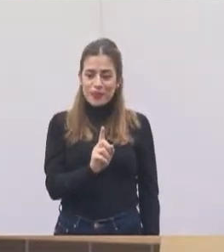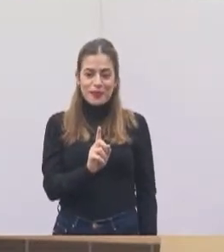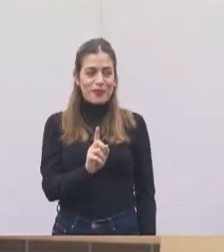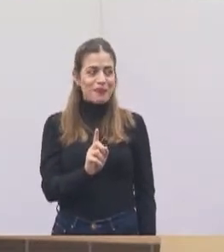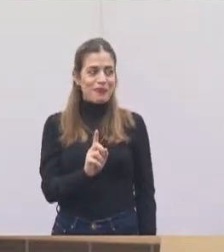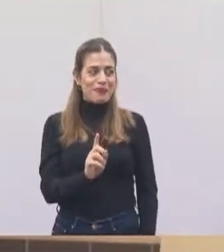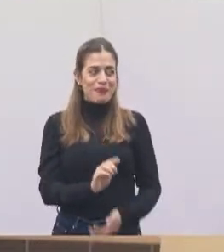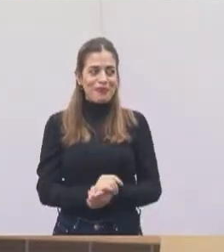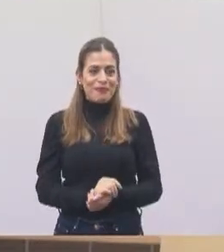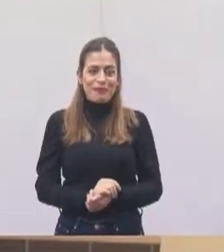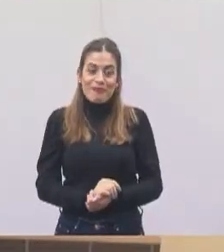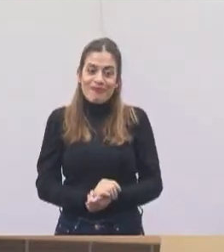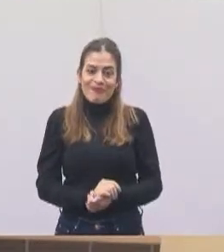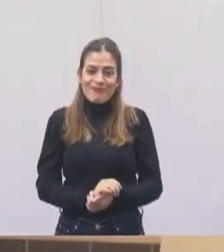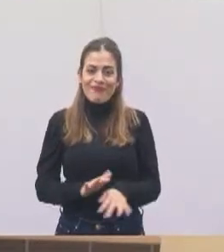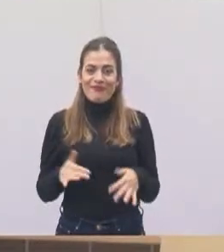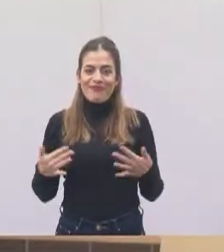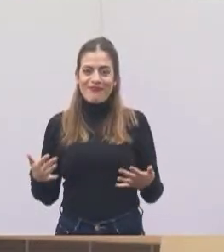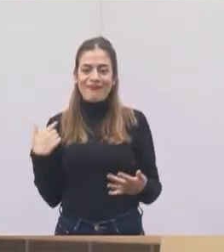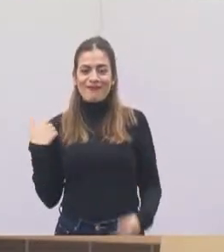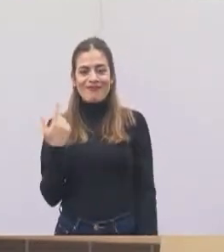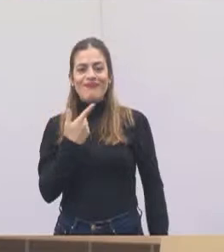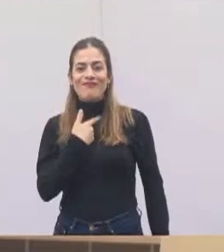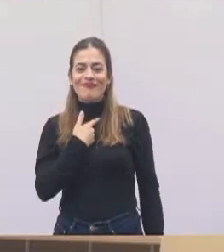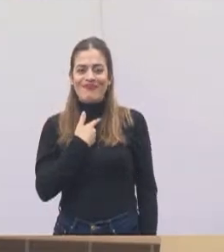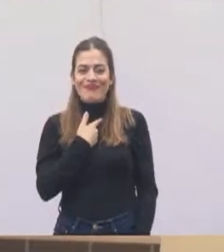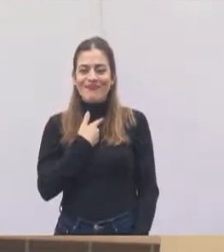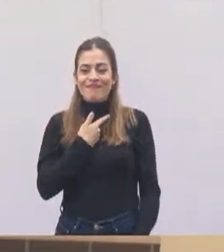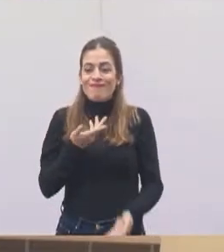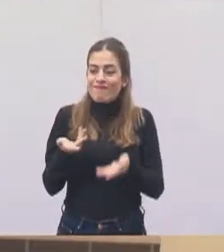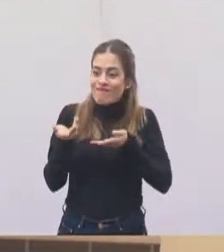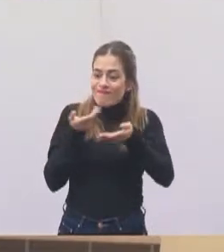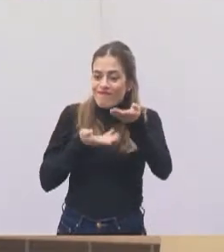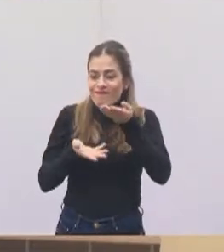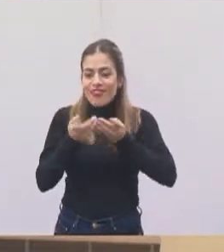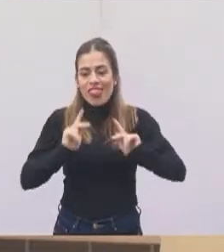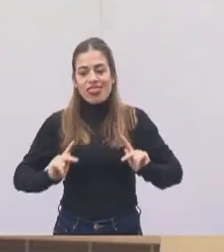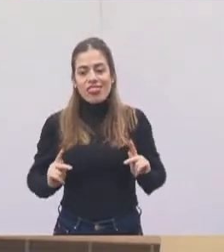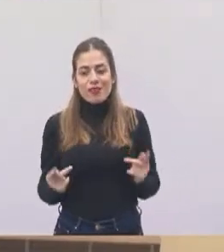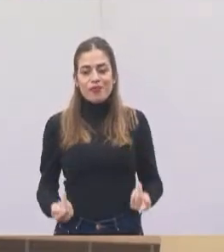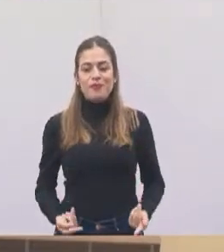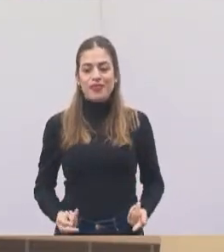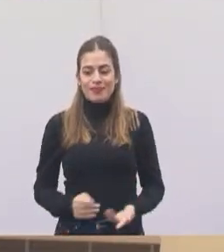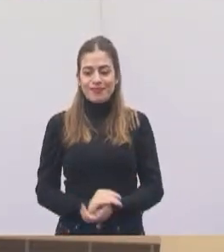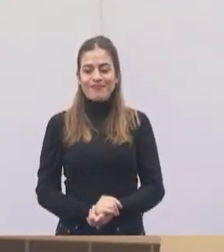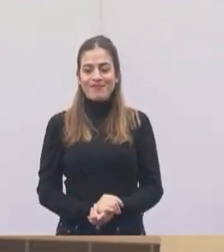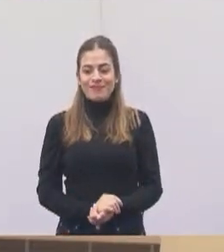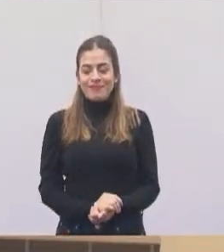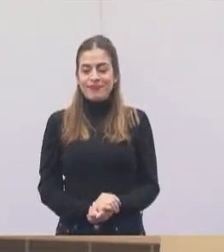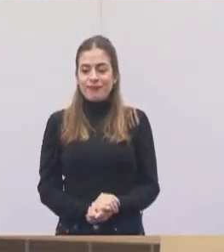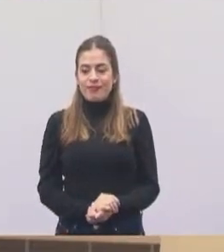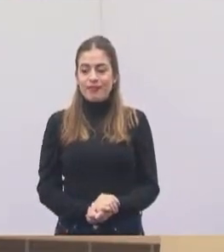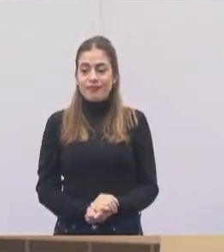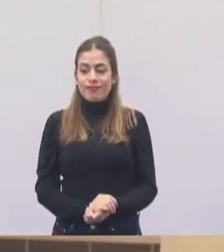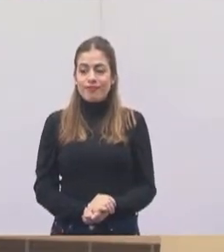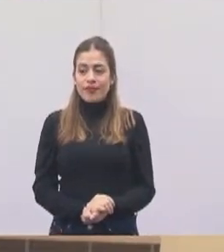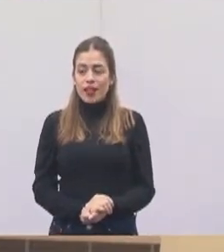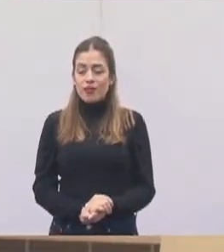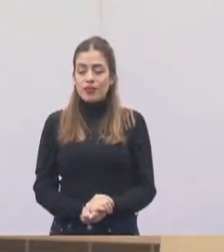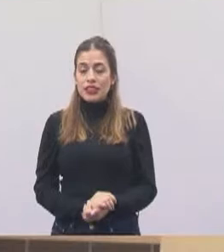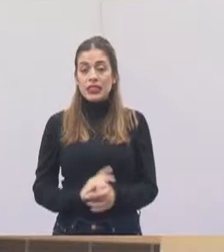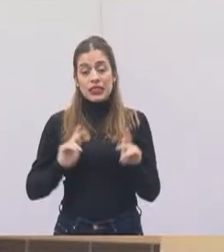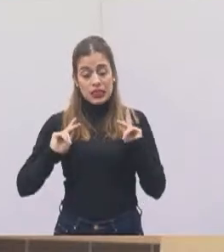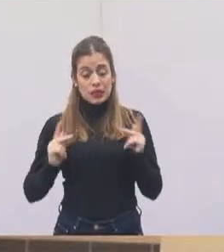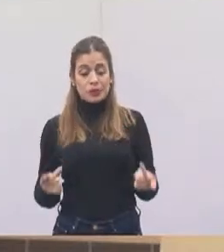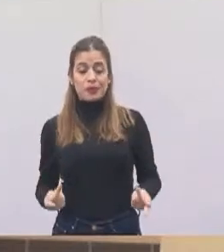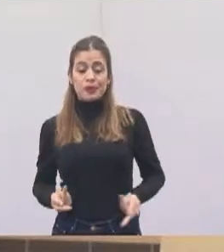da pessoa. Mas a gente trata ser humanos, e ser humanos, eles são falhos.